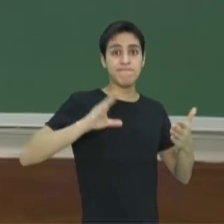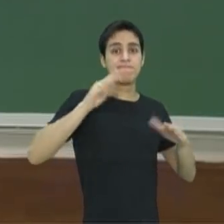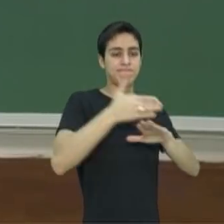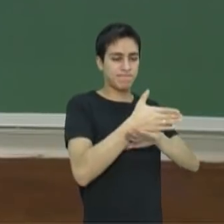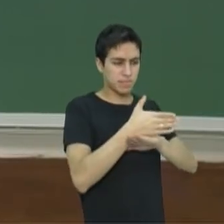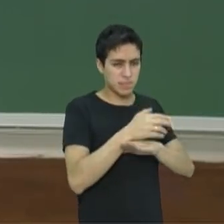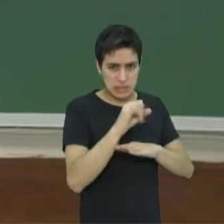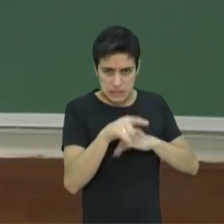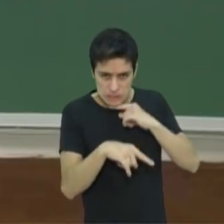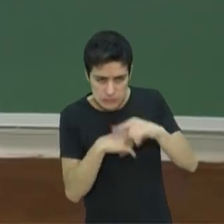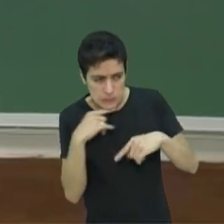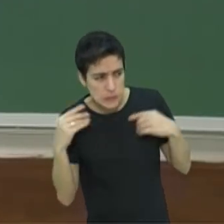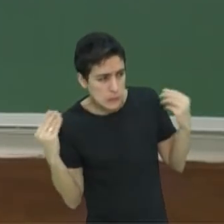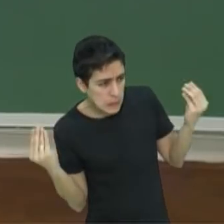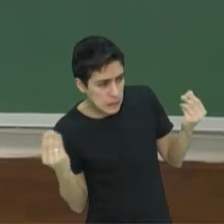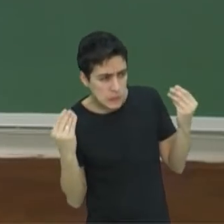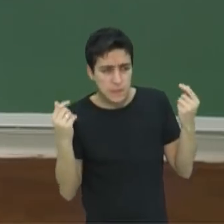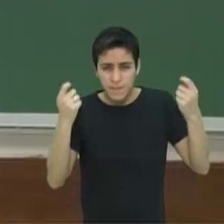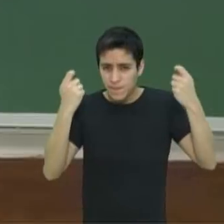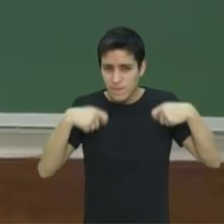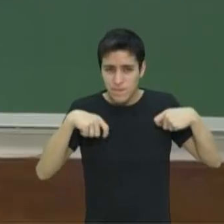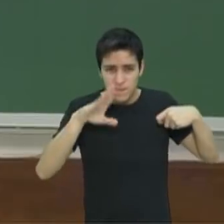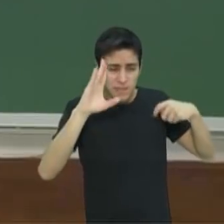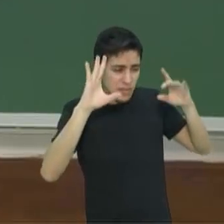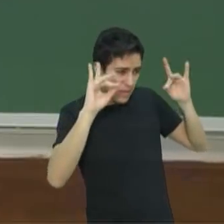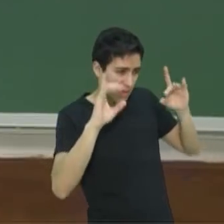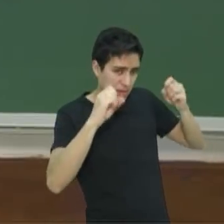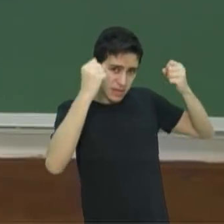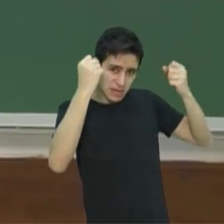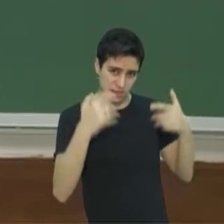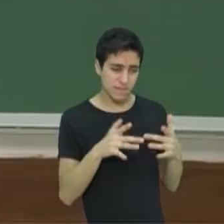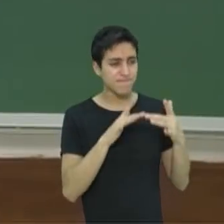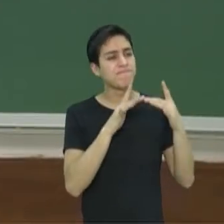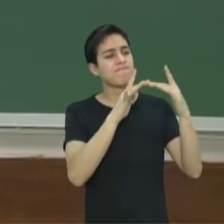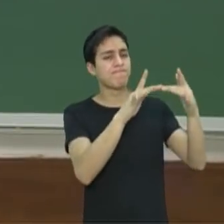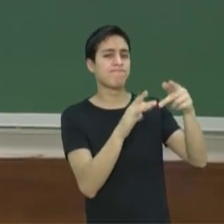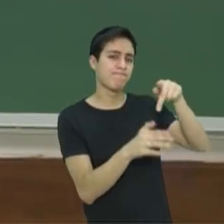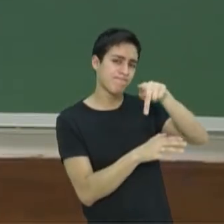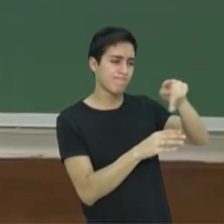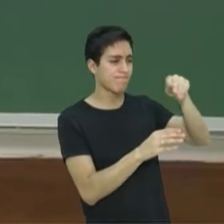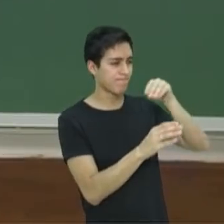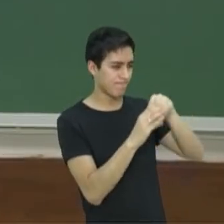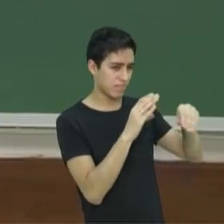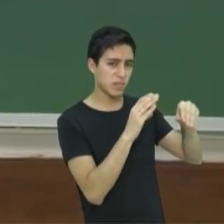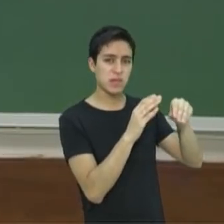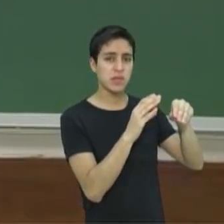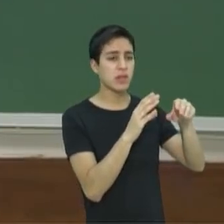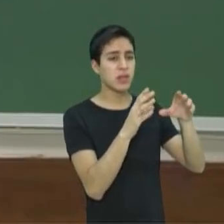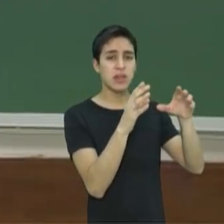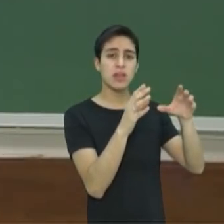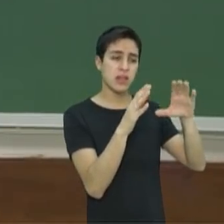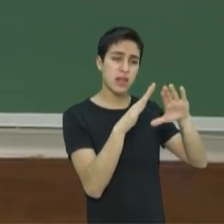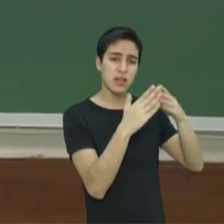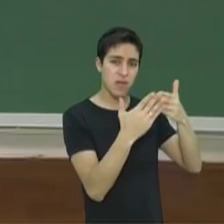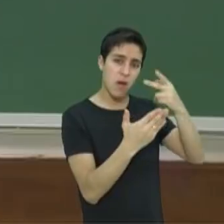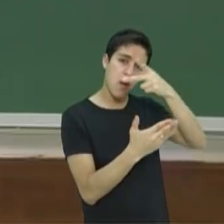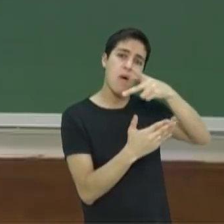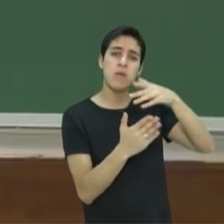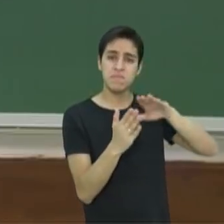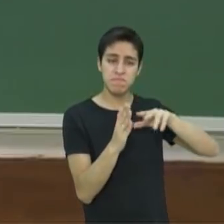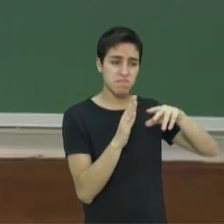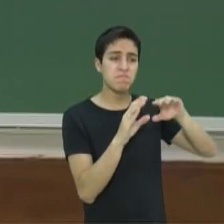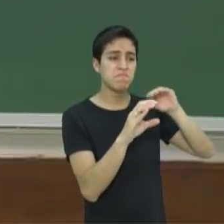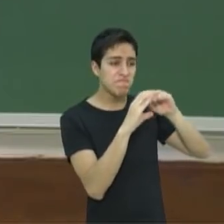caso tenham mais dúvida, precise de explicações, entrar em contato com o professor titular do seu colégio, entrar em contato com o